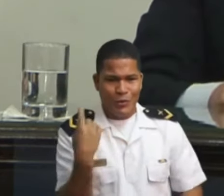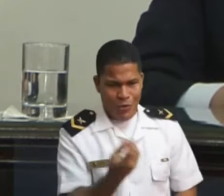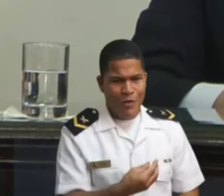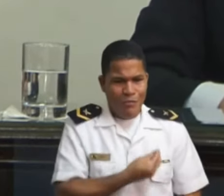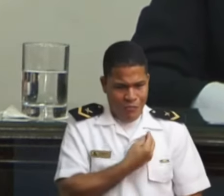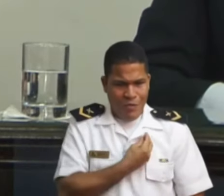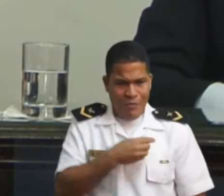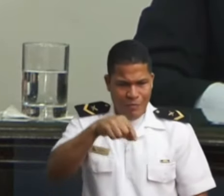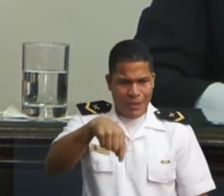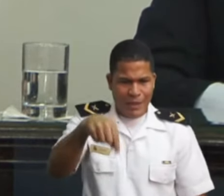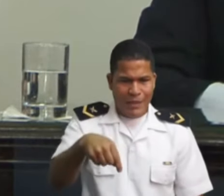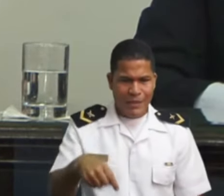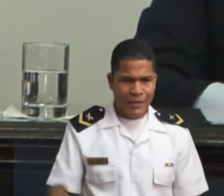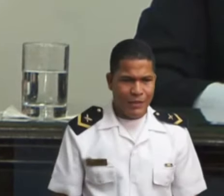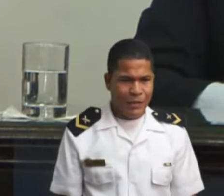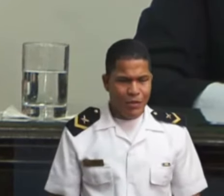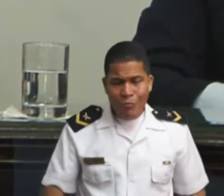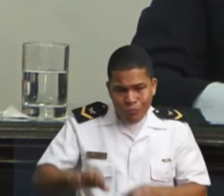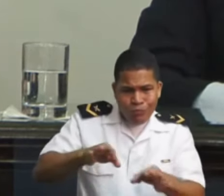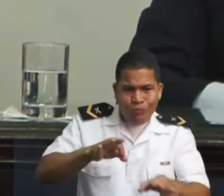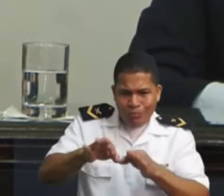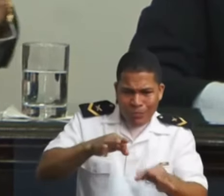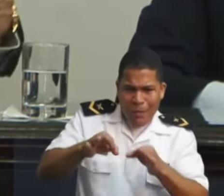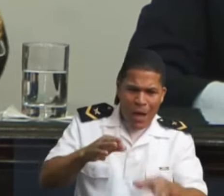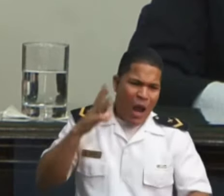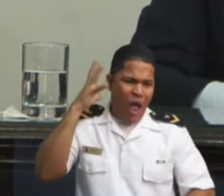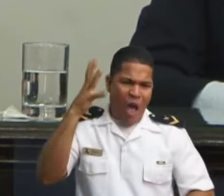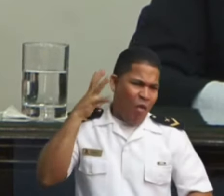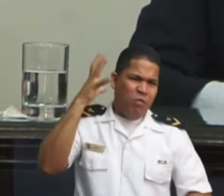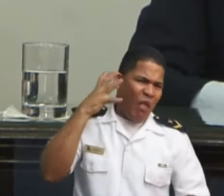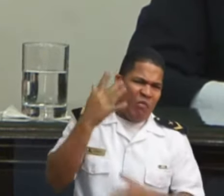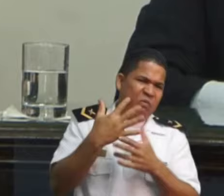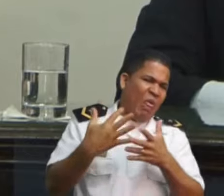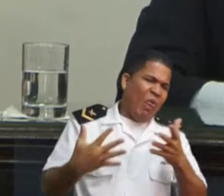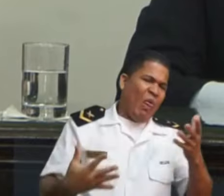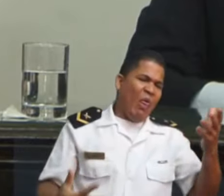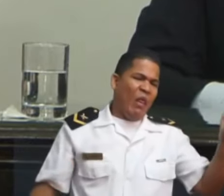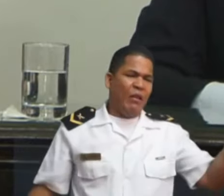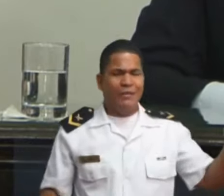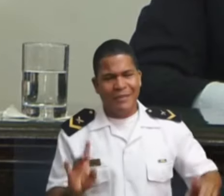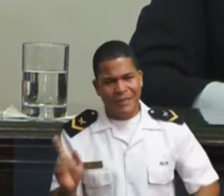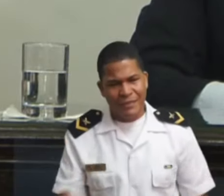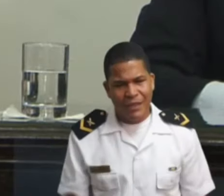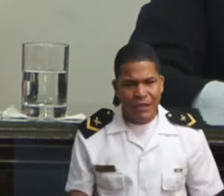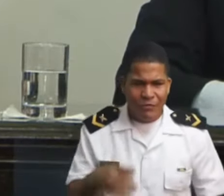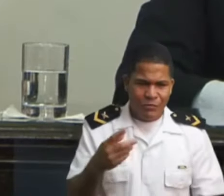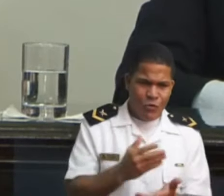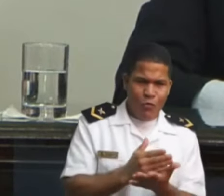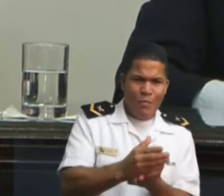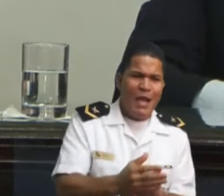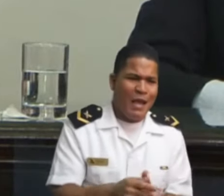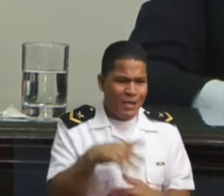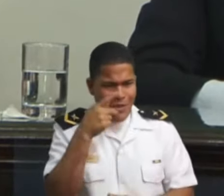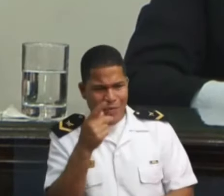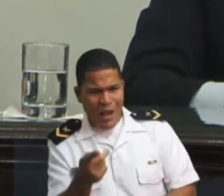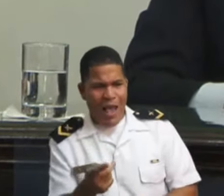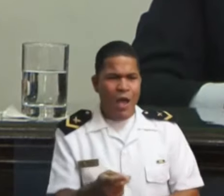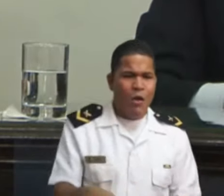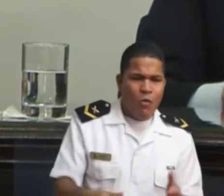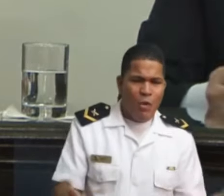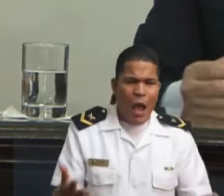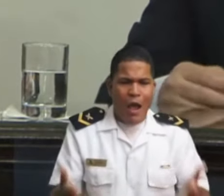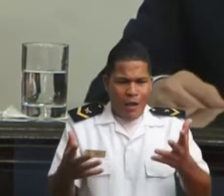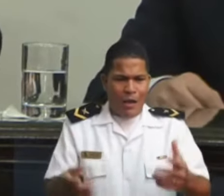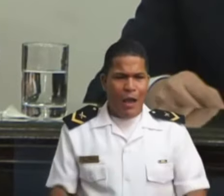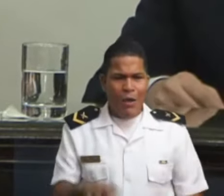vivemos. Não preparei aquele discurso formal que começaria dizendo que a razão do tribunal foi o